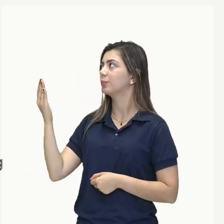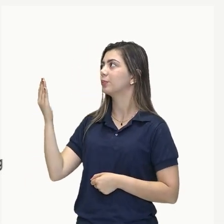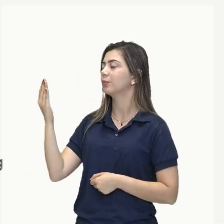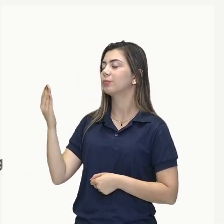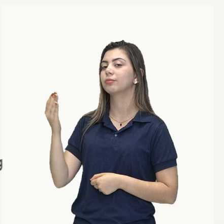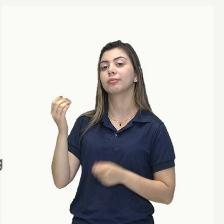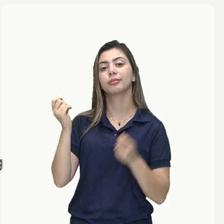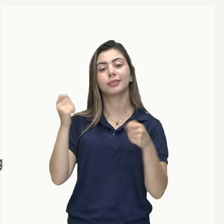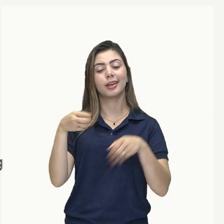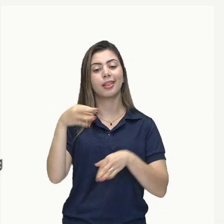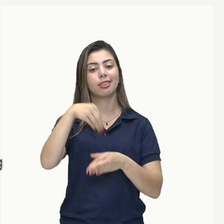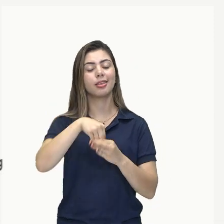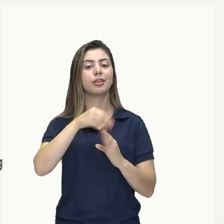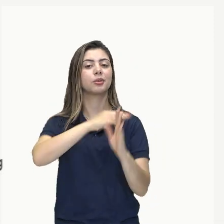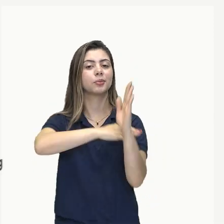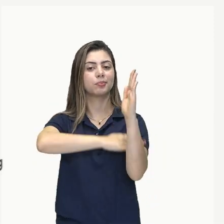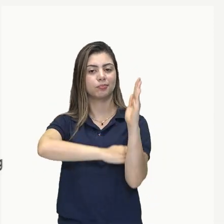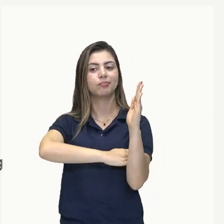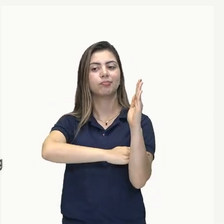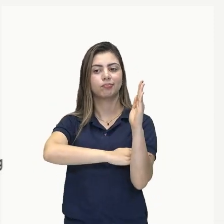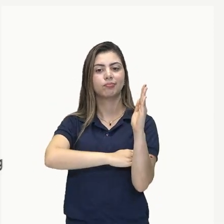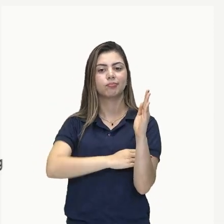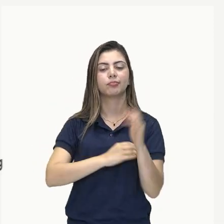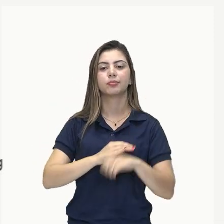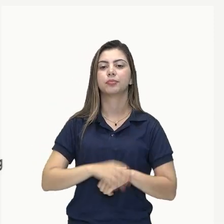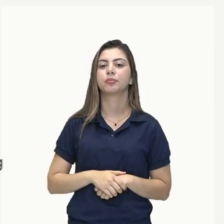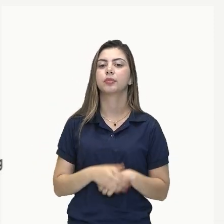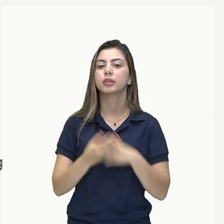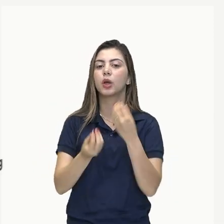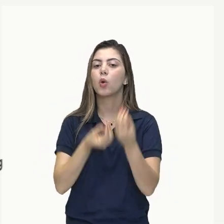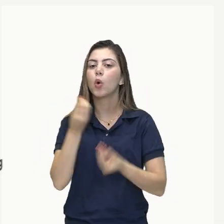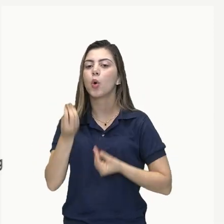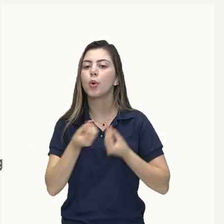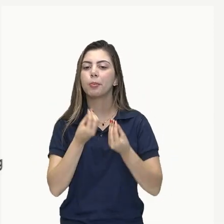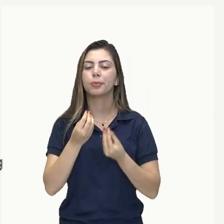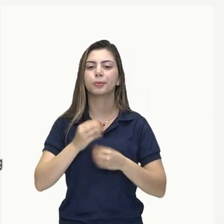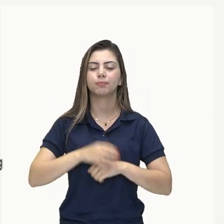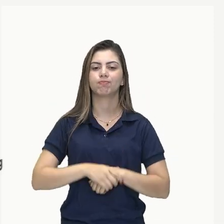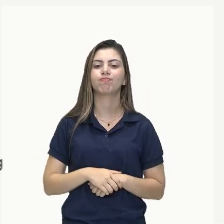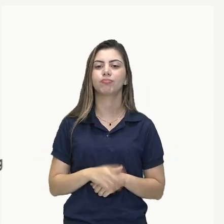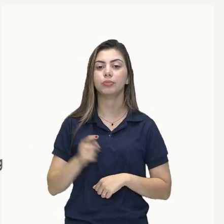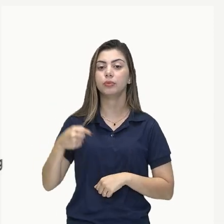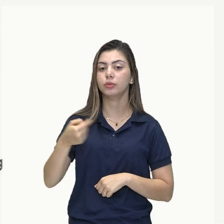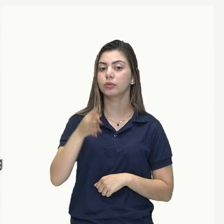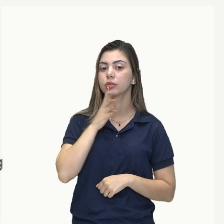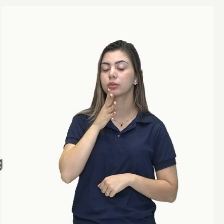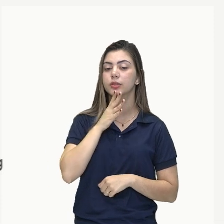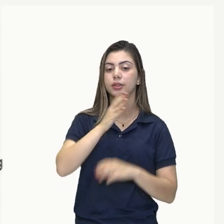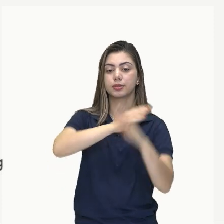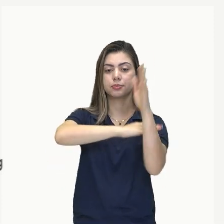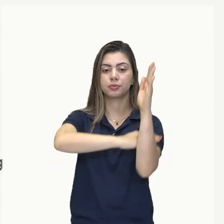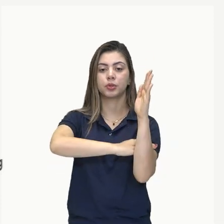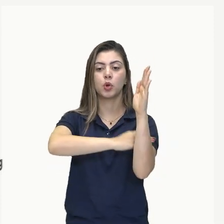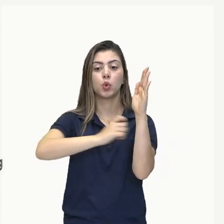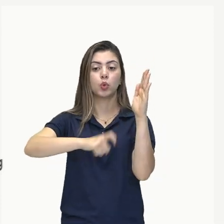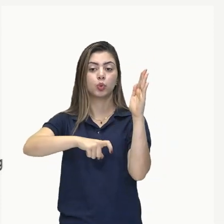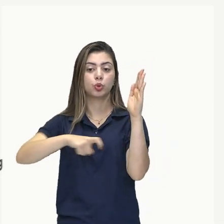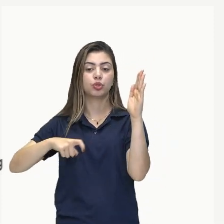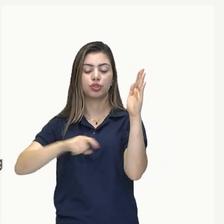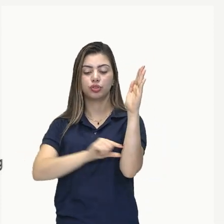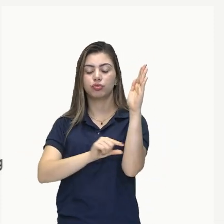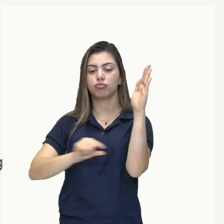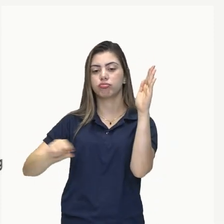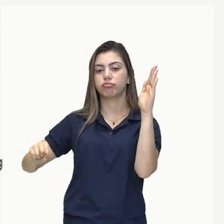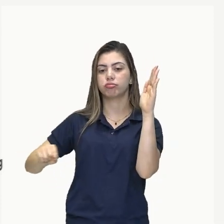num plano cartesiano, tá bom? Onde o eixo, que a gente conhece como eixo x,